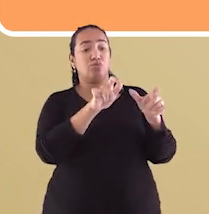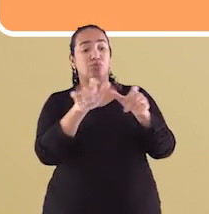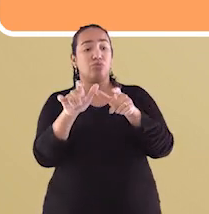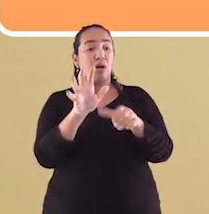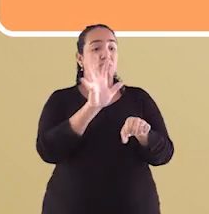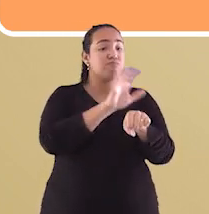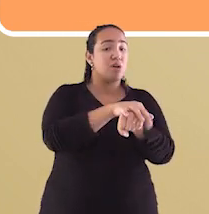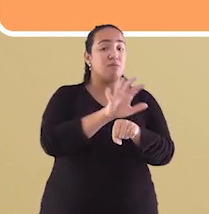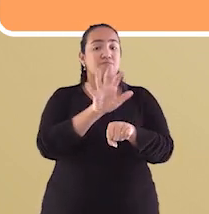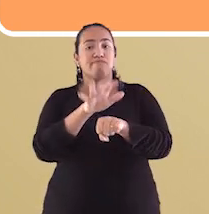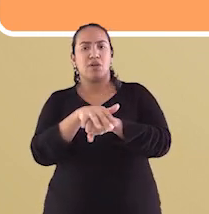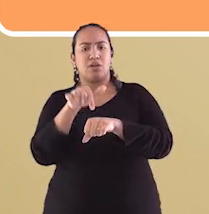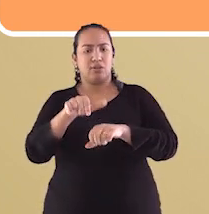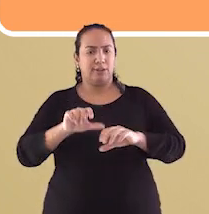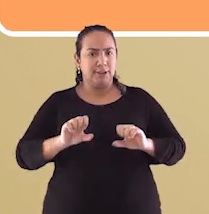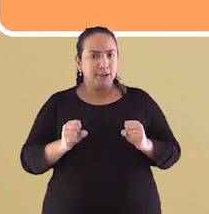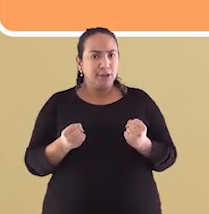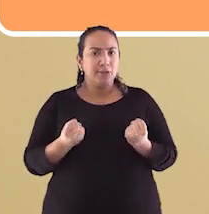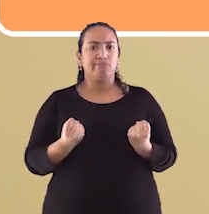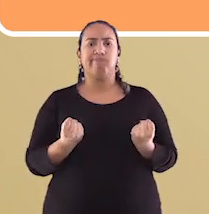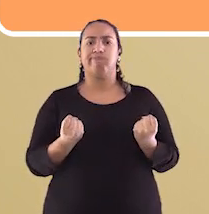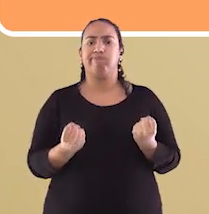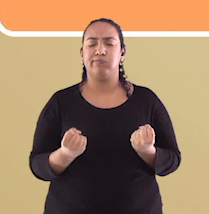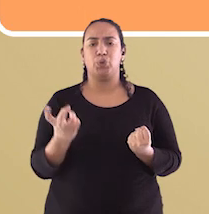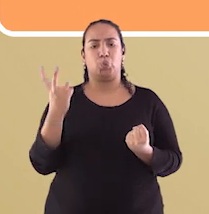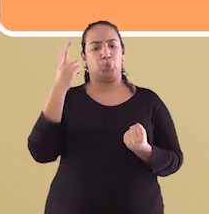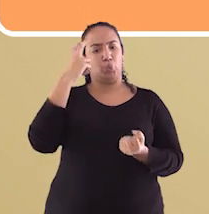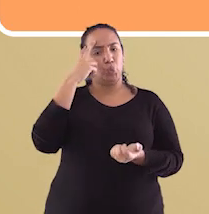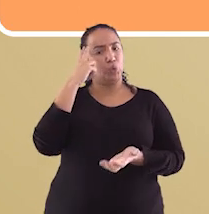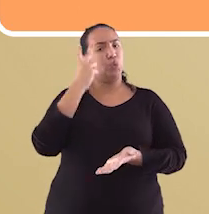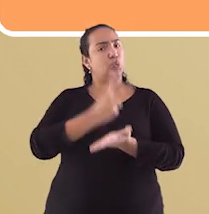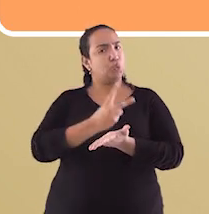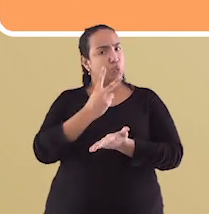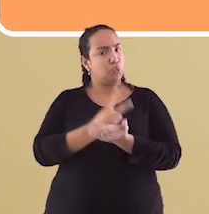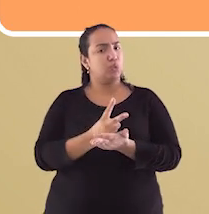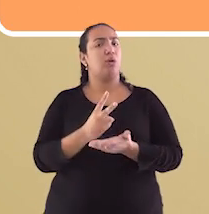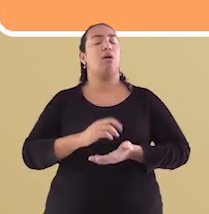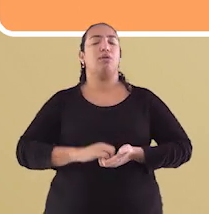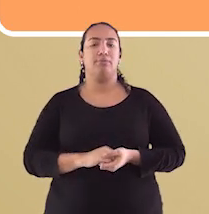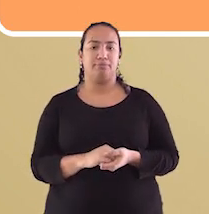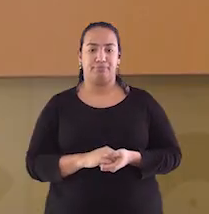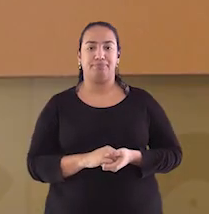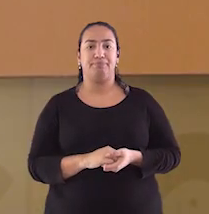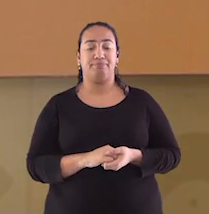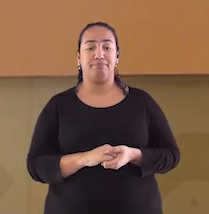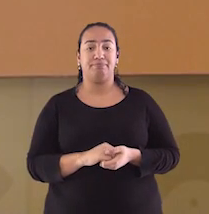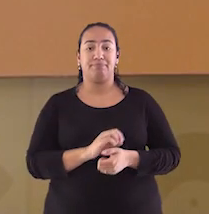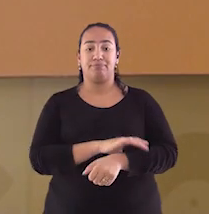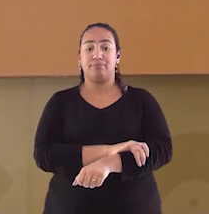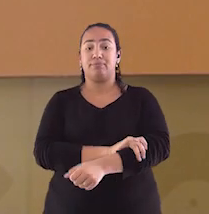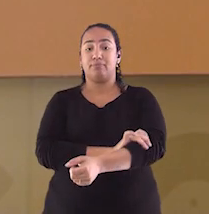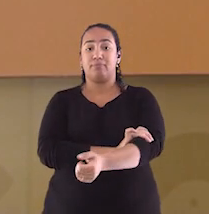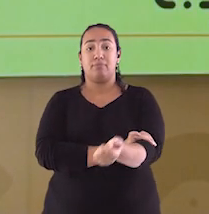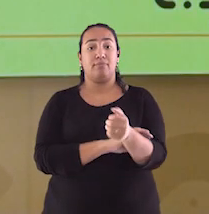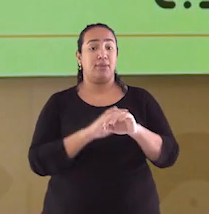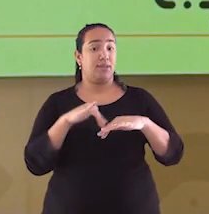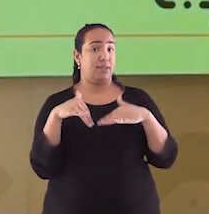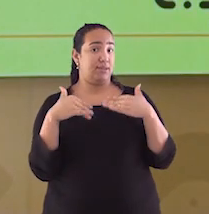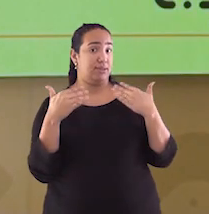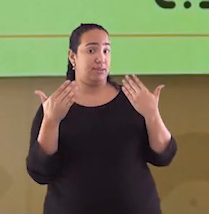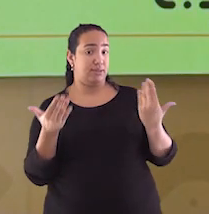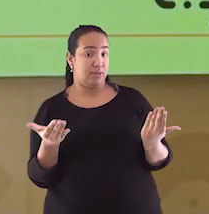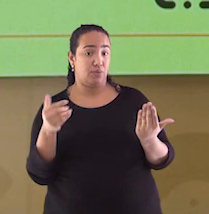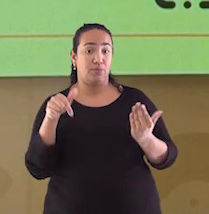colonizados, se esforçavam para manter vivas sua cultura e memória. Pois então, quando